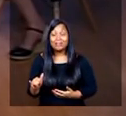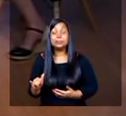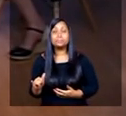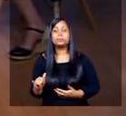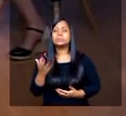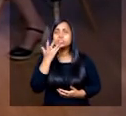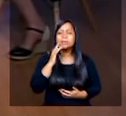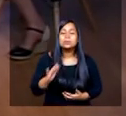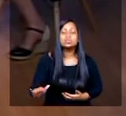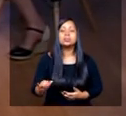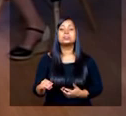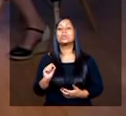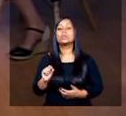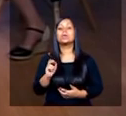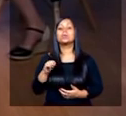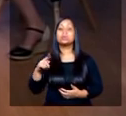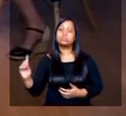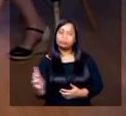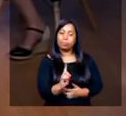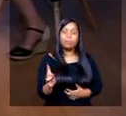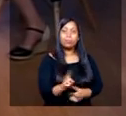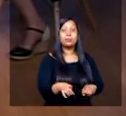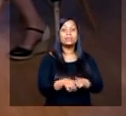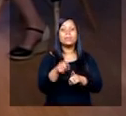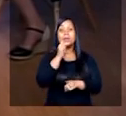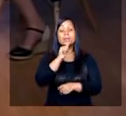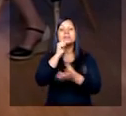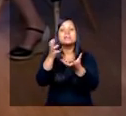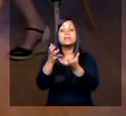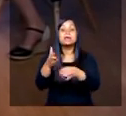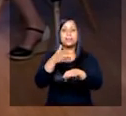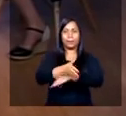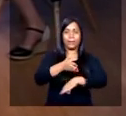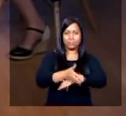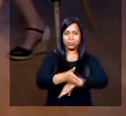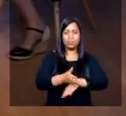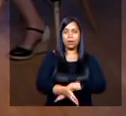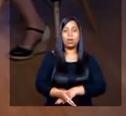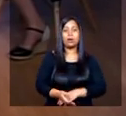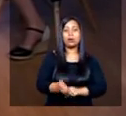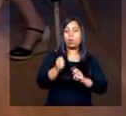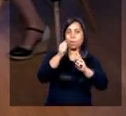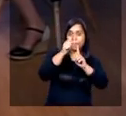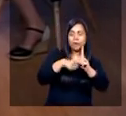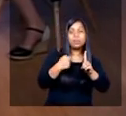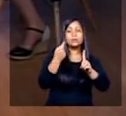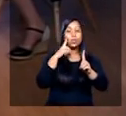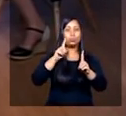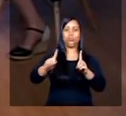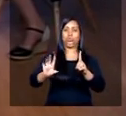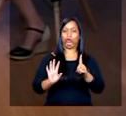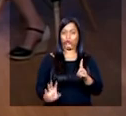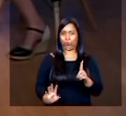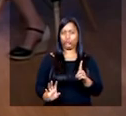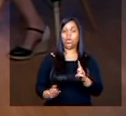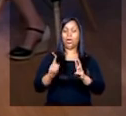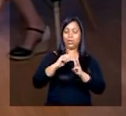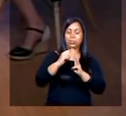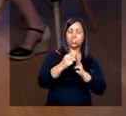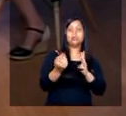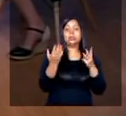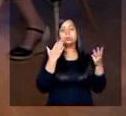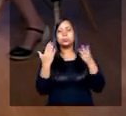São crianças do IANSP e mães que queiram, da comunidade, que queiram participar. É uma vez por mês, por enquanto, onde essas três